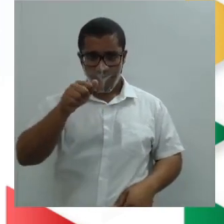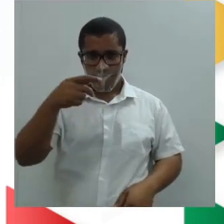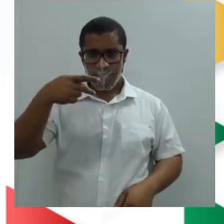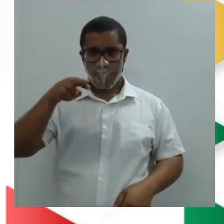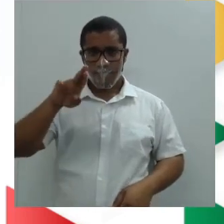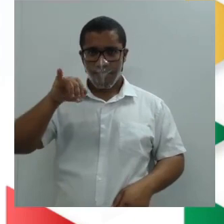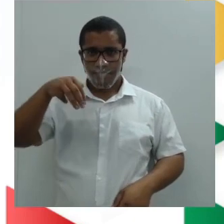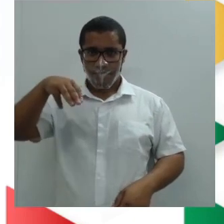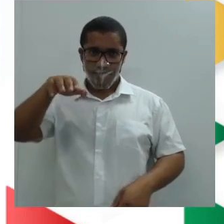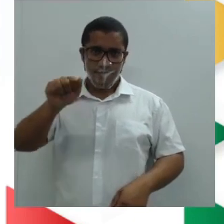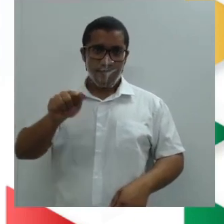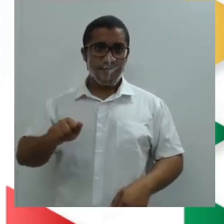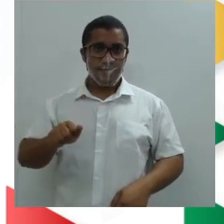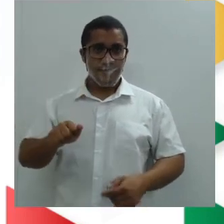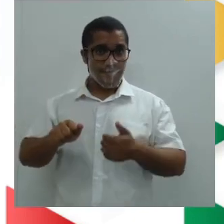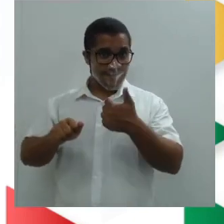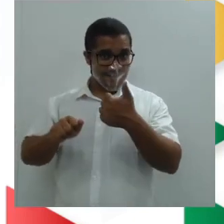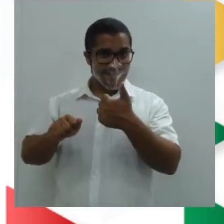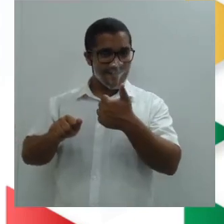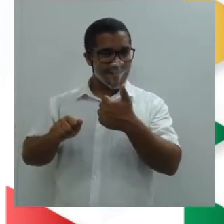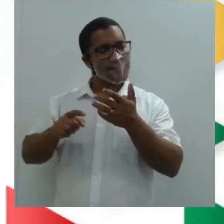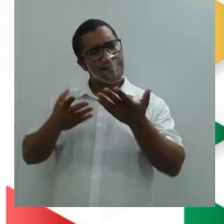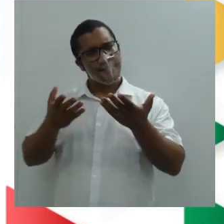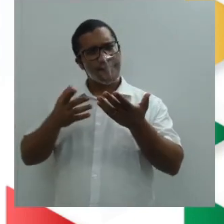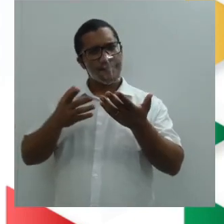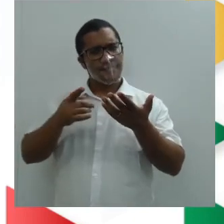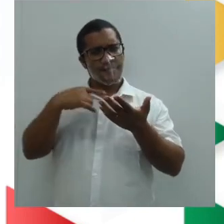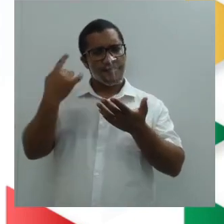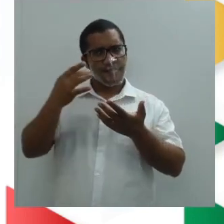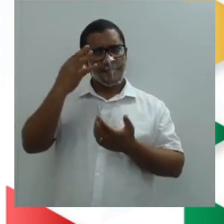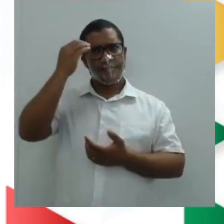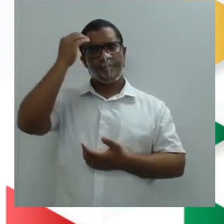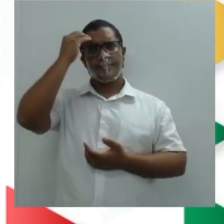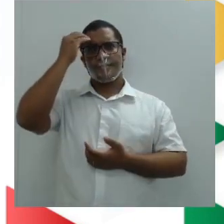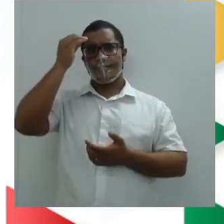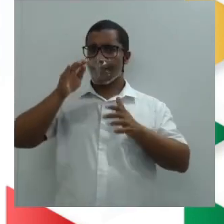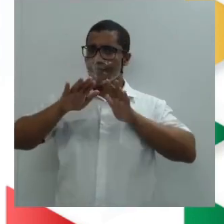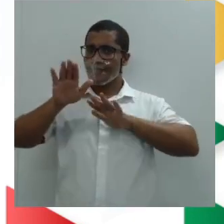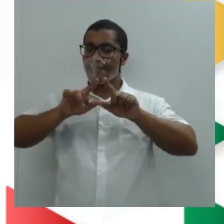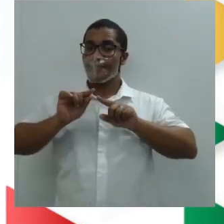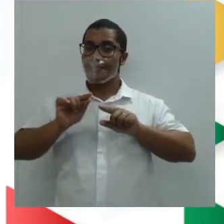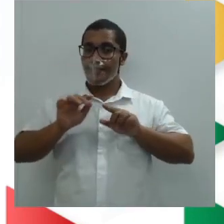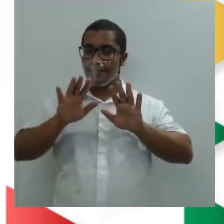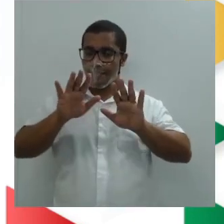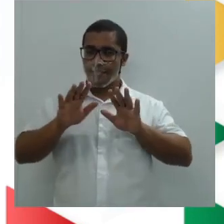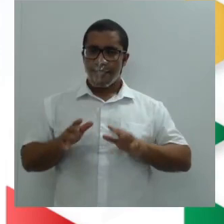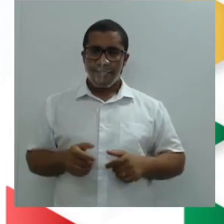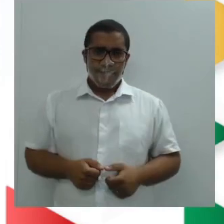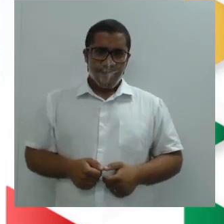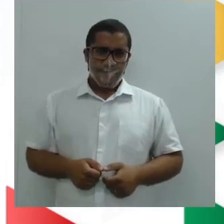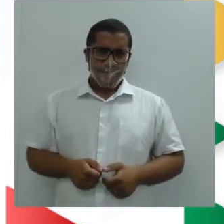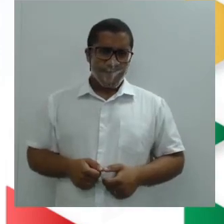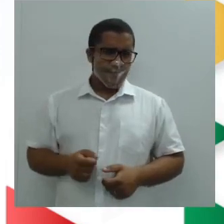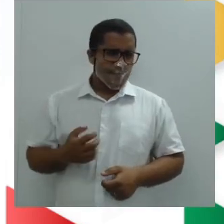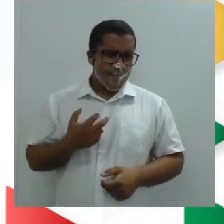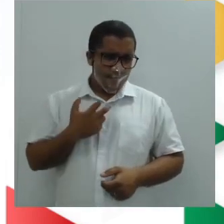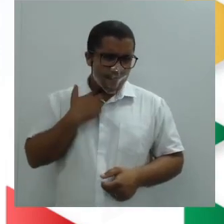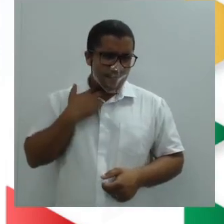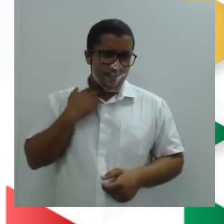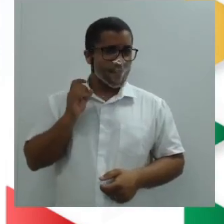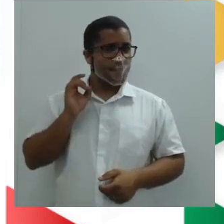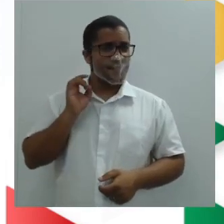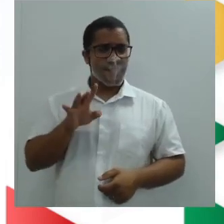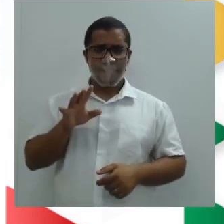nossas matérias-primas. Que um detalhe precisa se ter cuidado também com ela, né? Porque não pode-se só